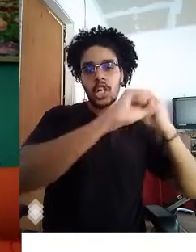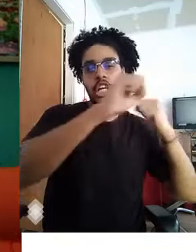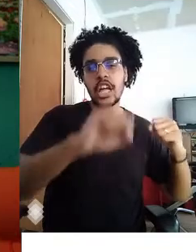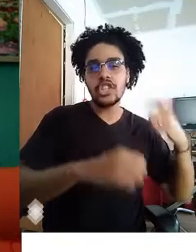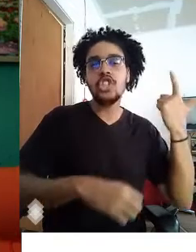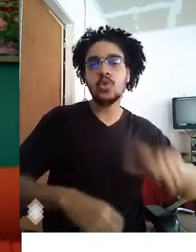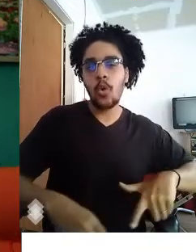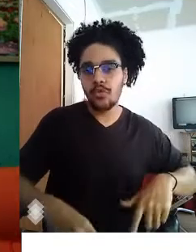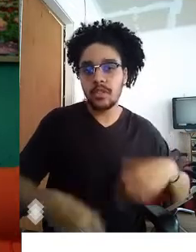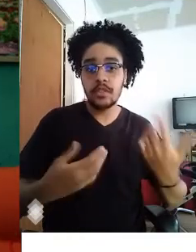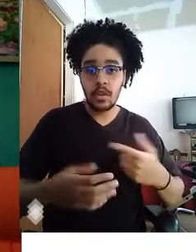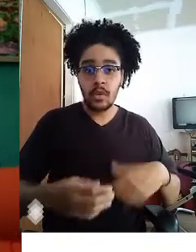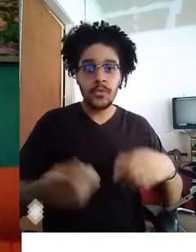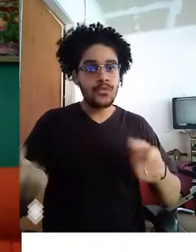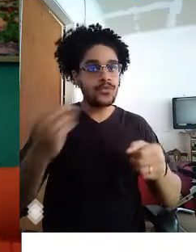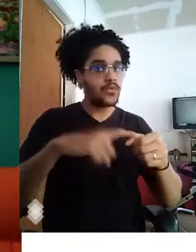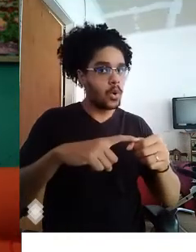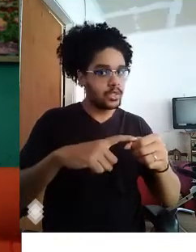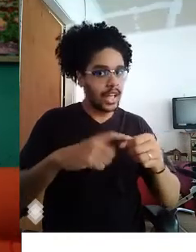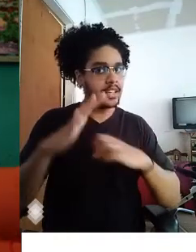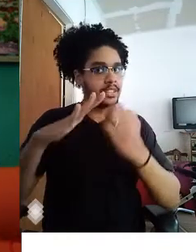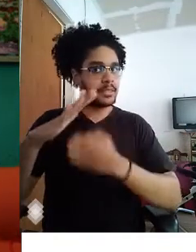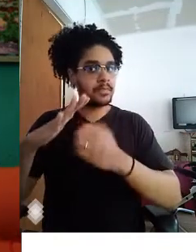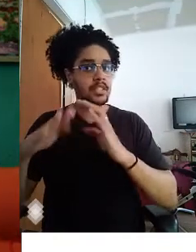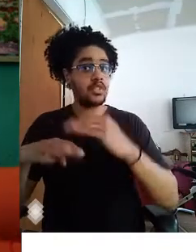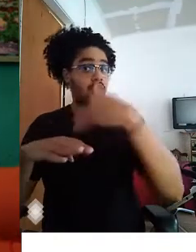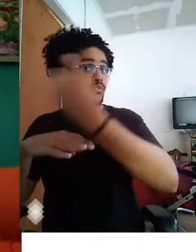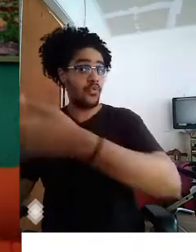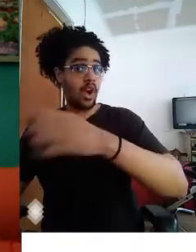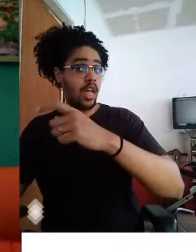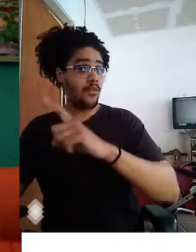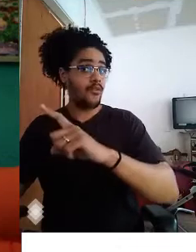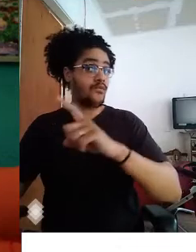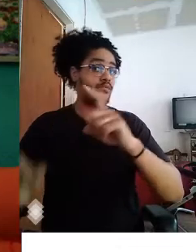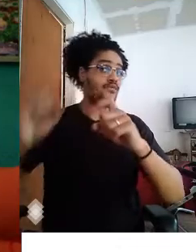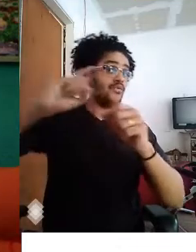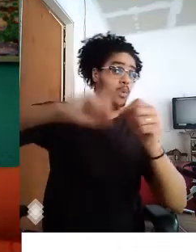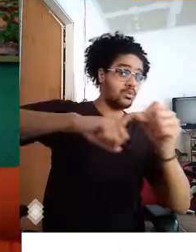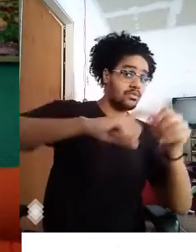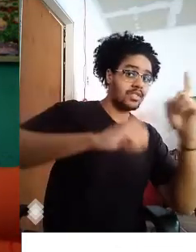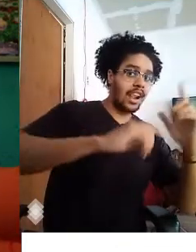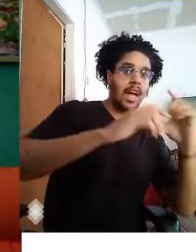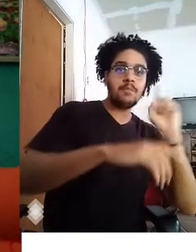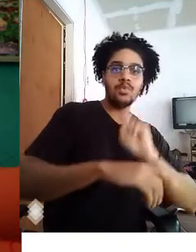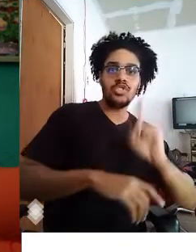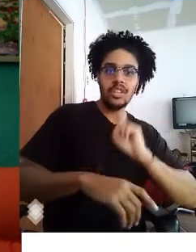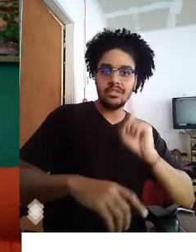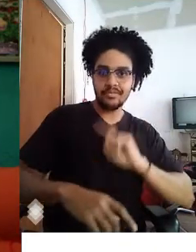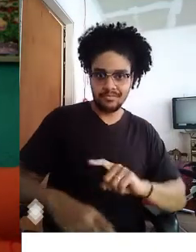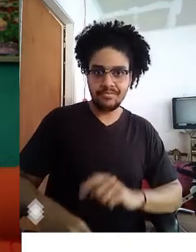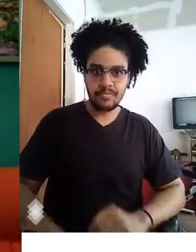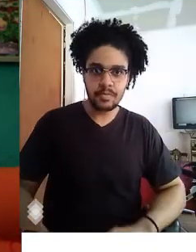território norte-americano as empresas que estavam no exterior, principalmente as empresas americanas que estavam